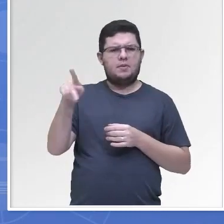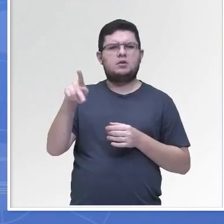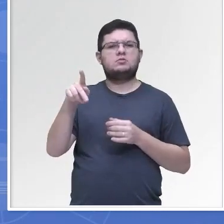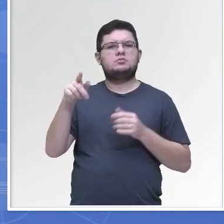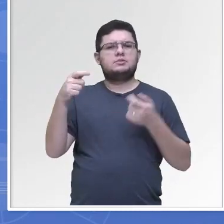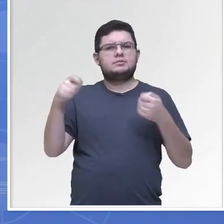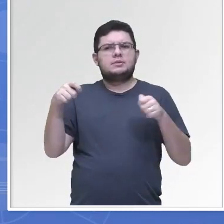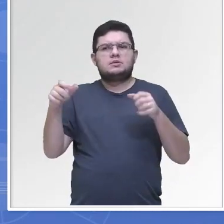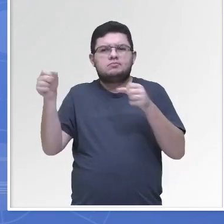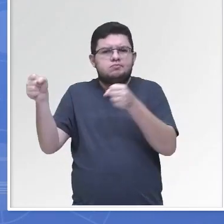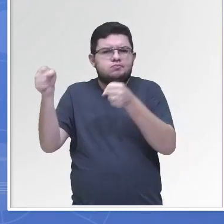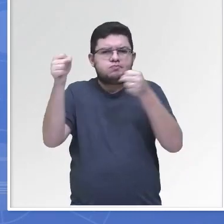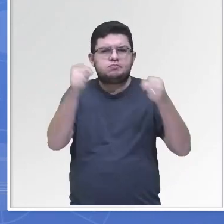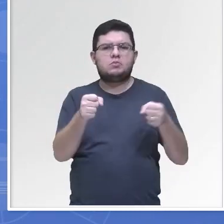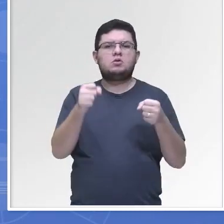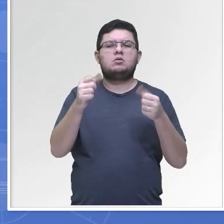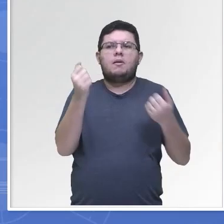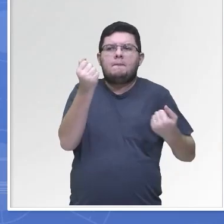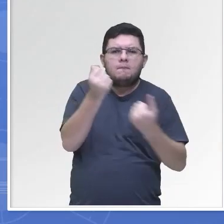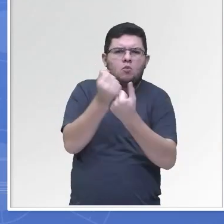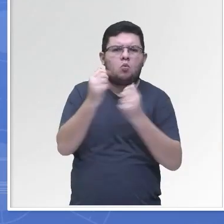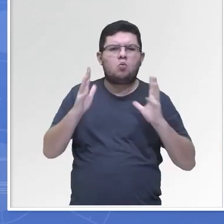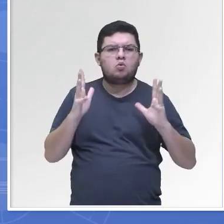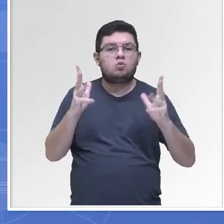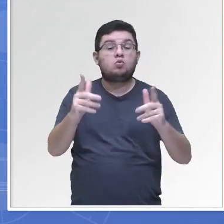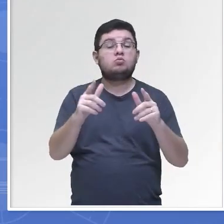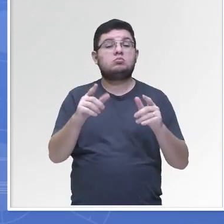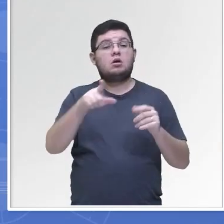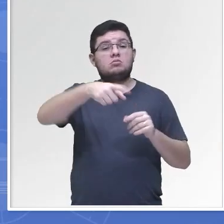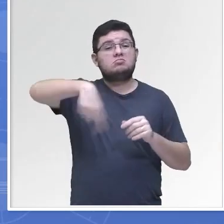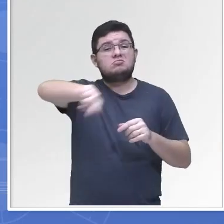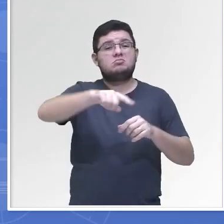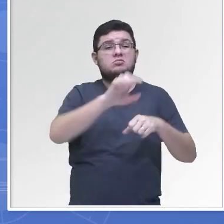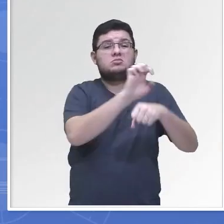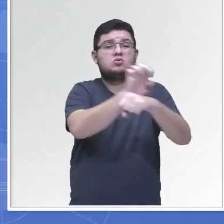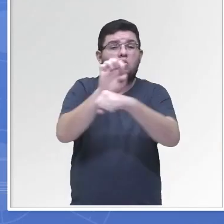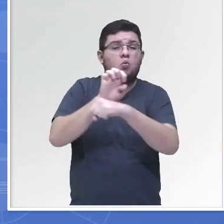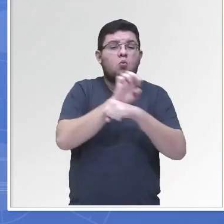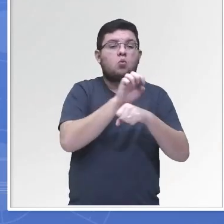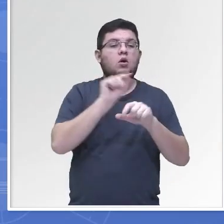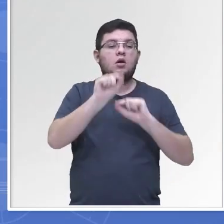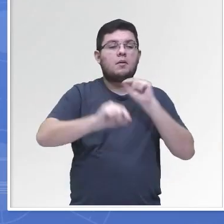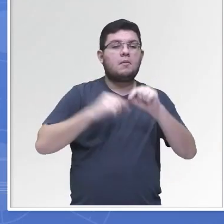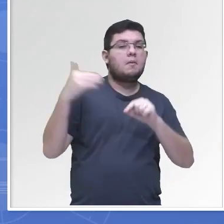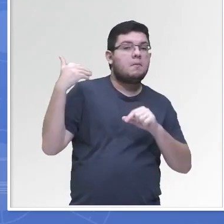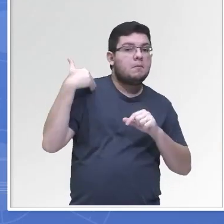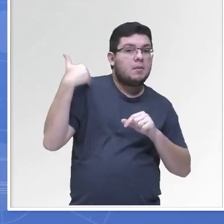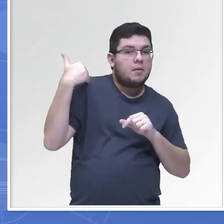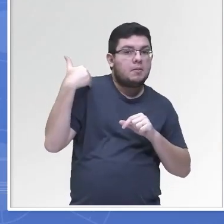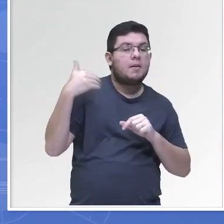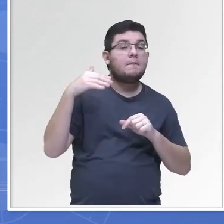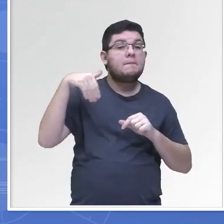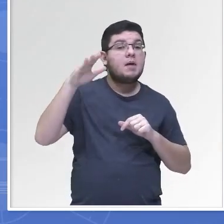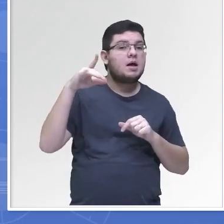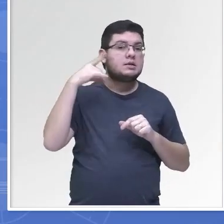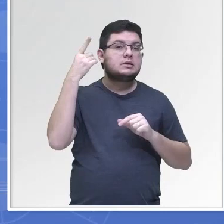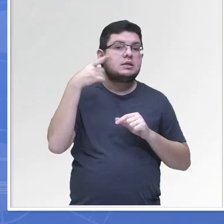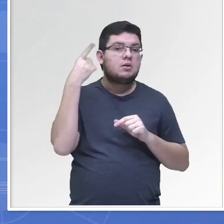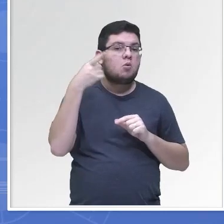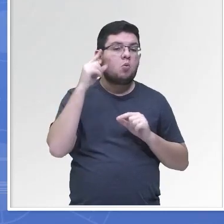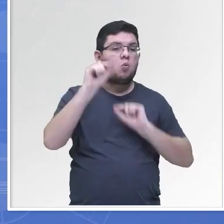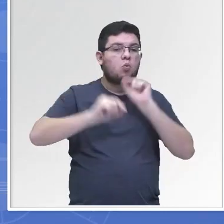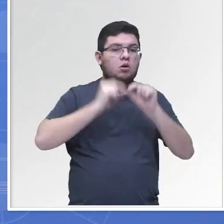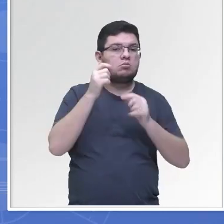possível. Então os governadores aqui dos estados, eles vão conseguir o máximo possível de deputados,